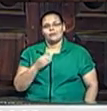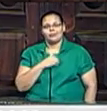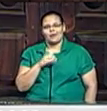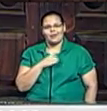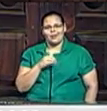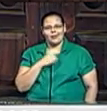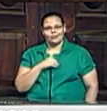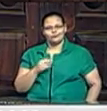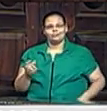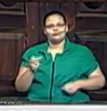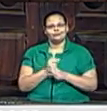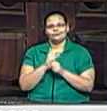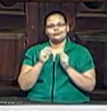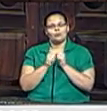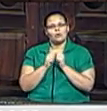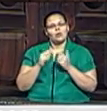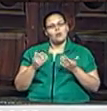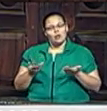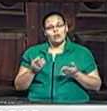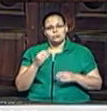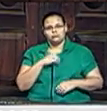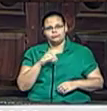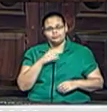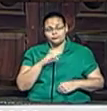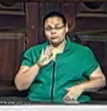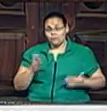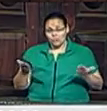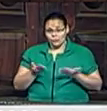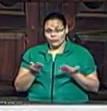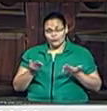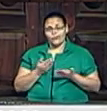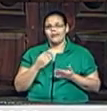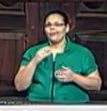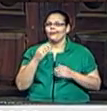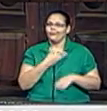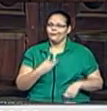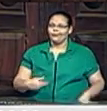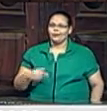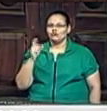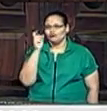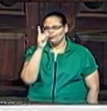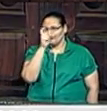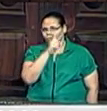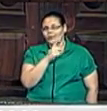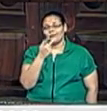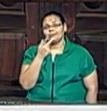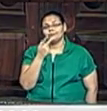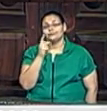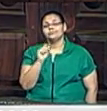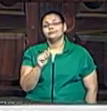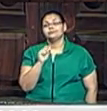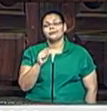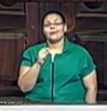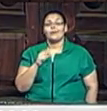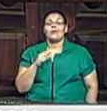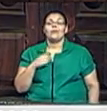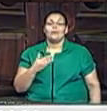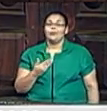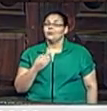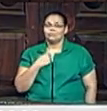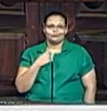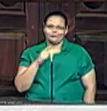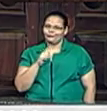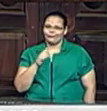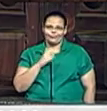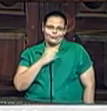salário. Agora o governo, pelas dificuldades apresentadas, diz o seguinte: olha, não